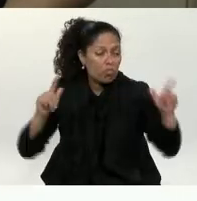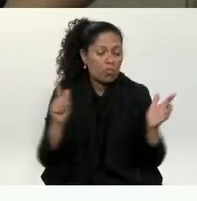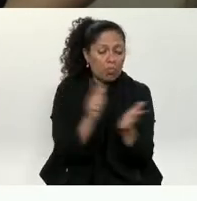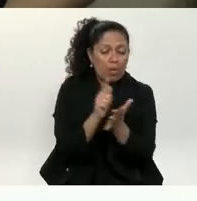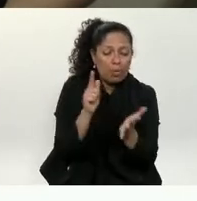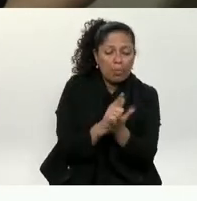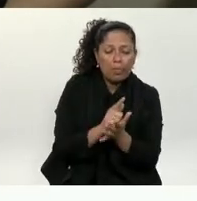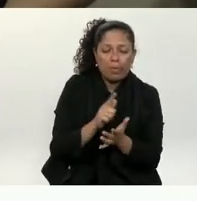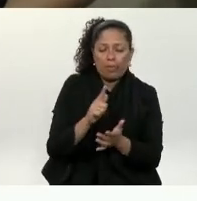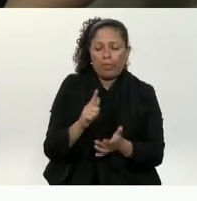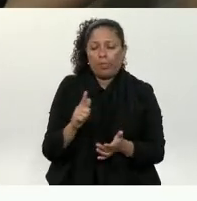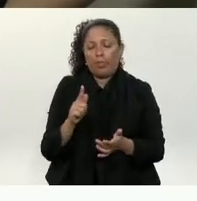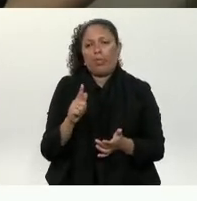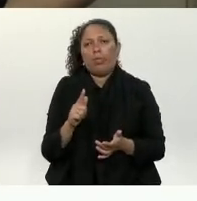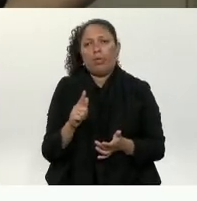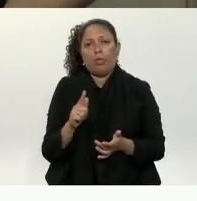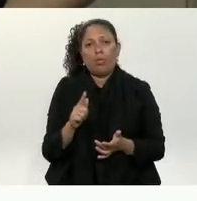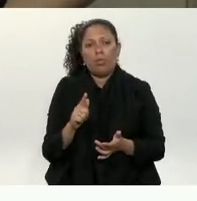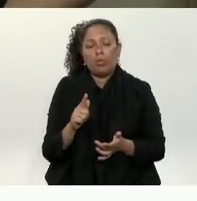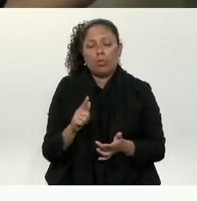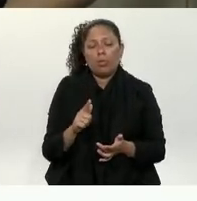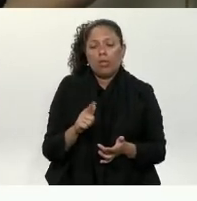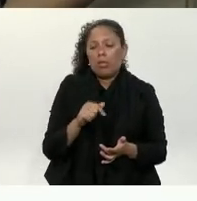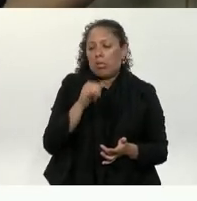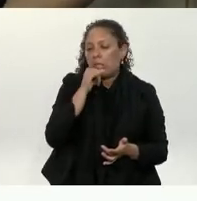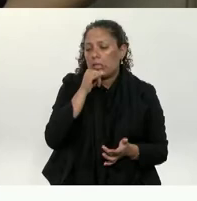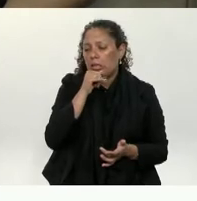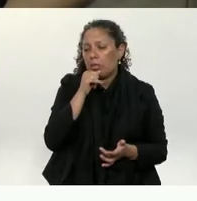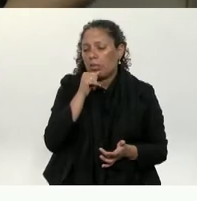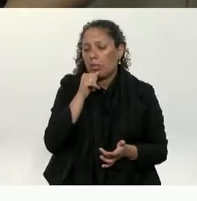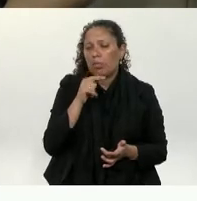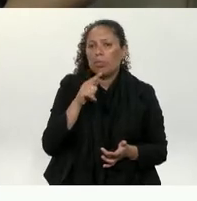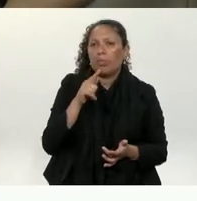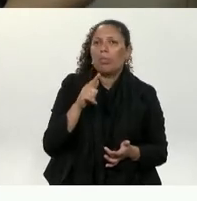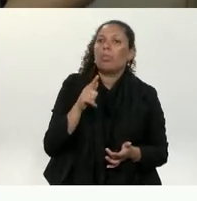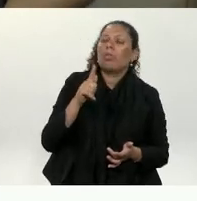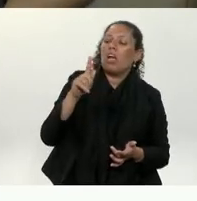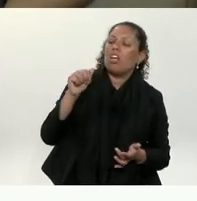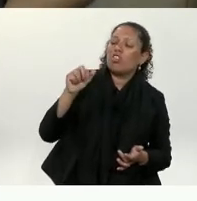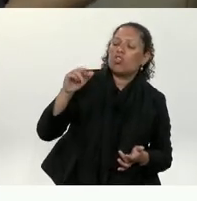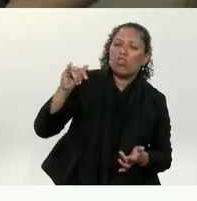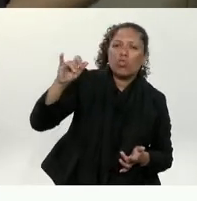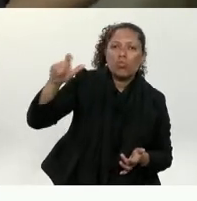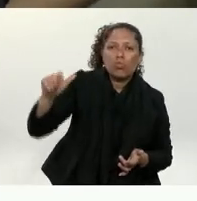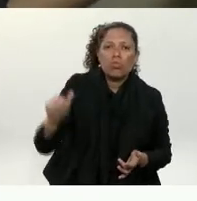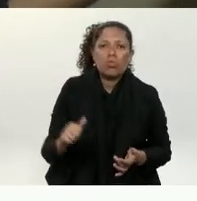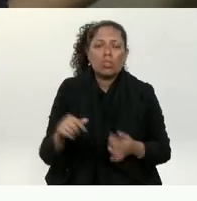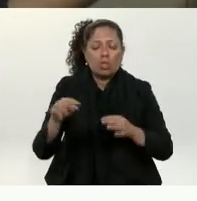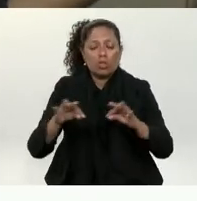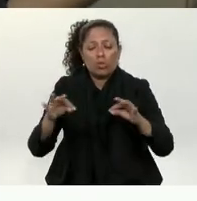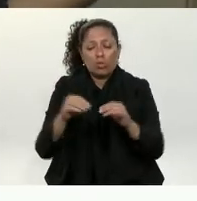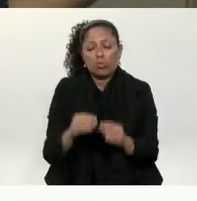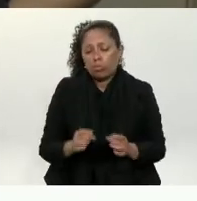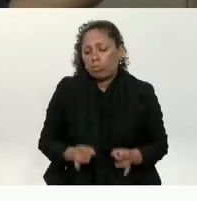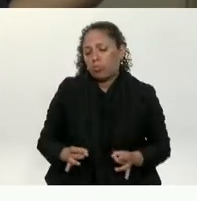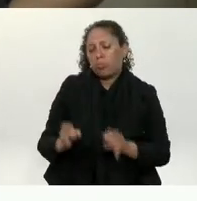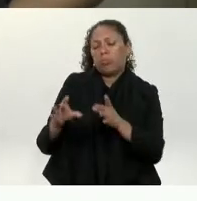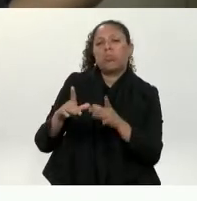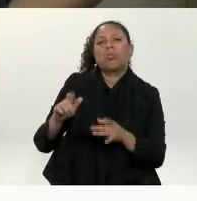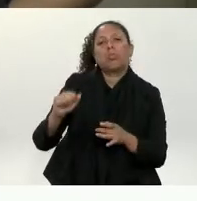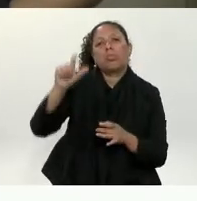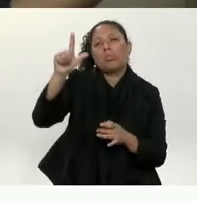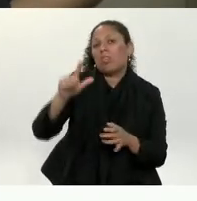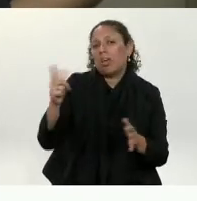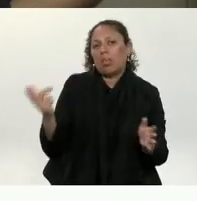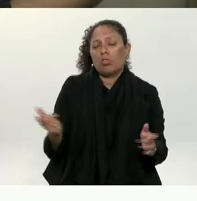alto custo do gás. Então, fatalmente, reduzindo o preço da molécula com a instalação de um mercado livre de gás